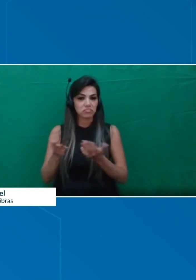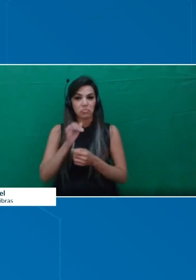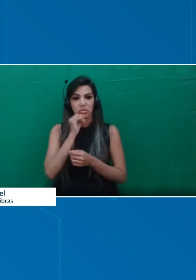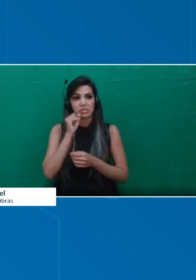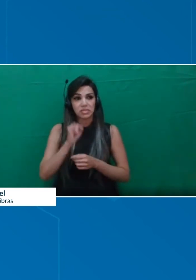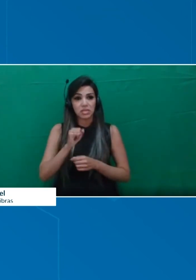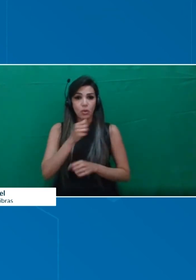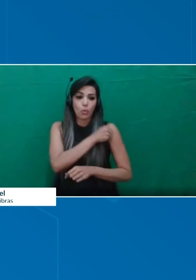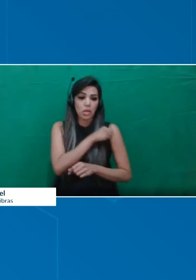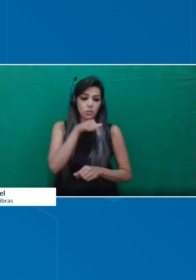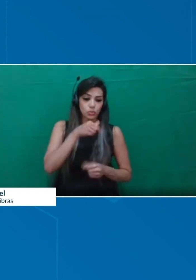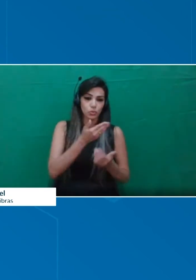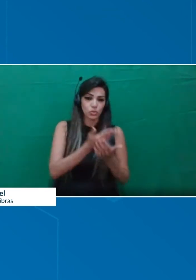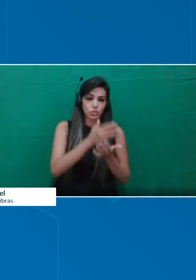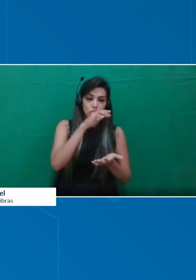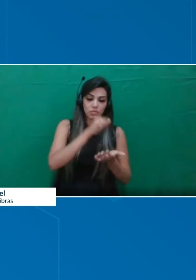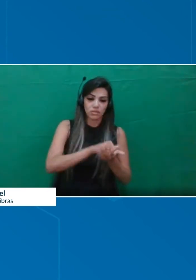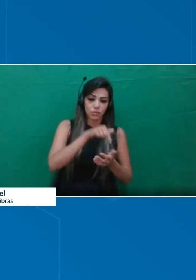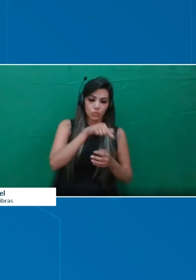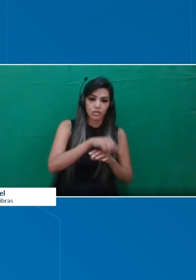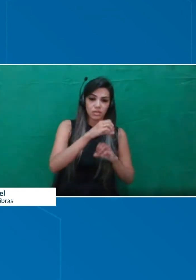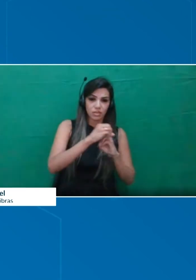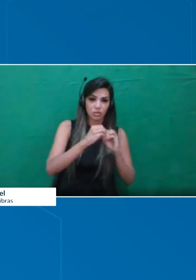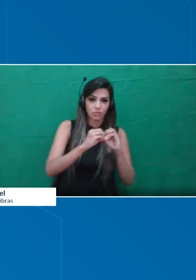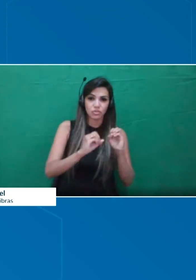o primeiro semestre agora de